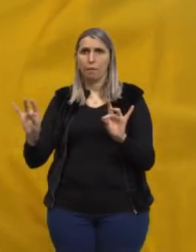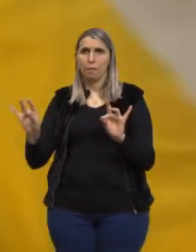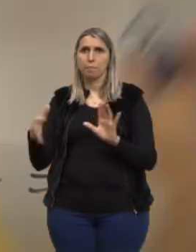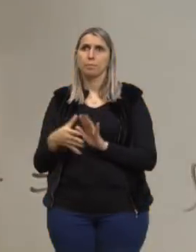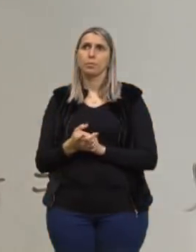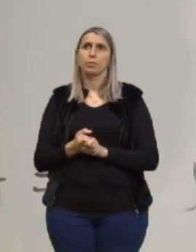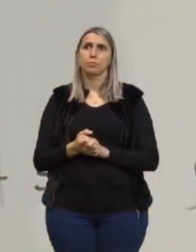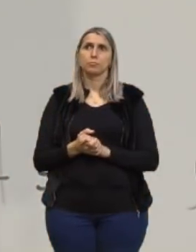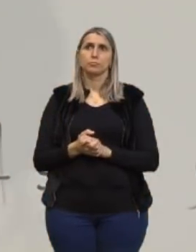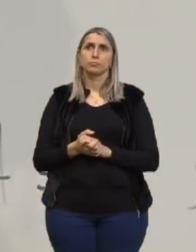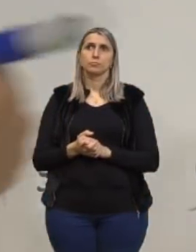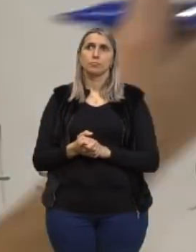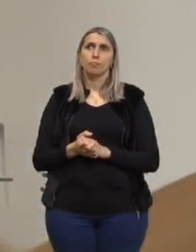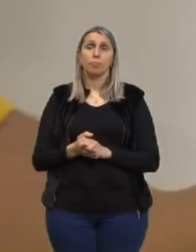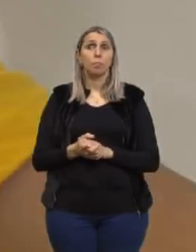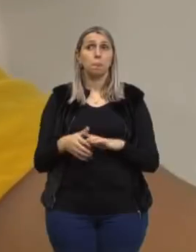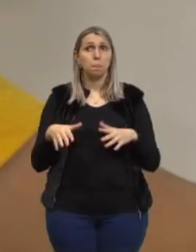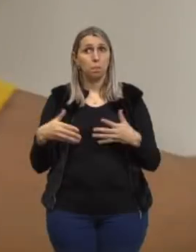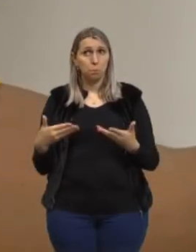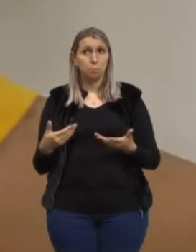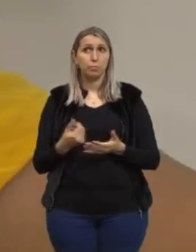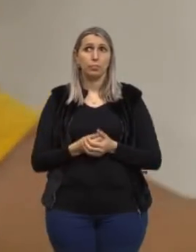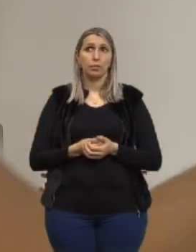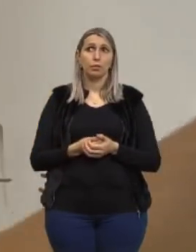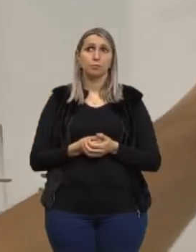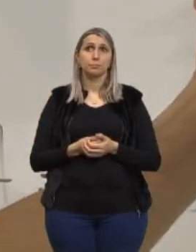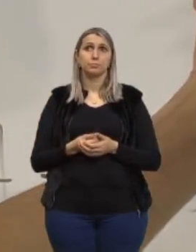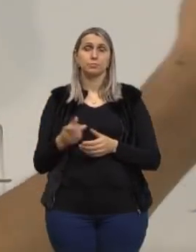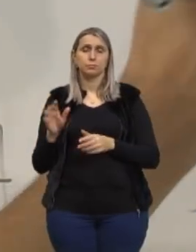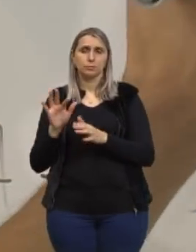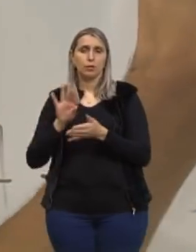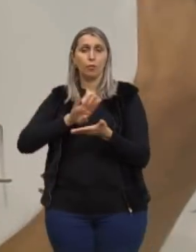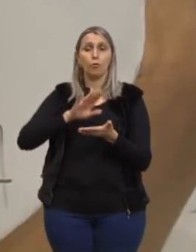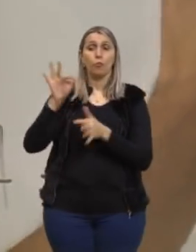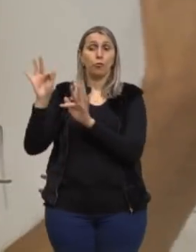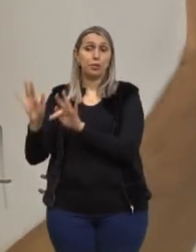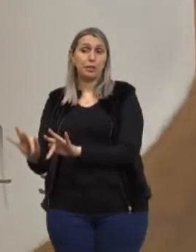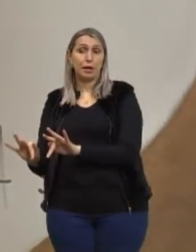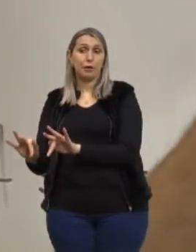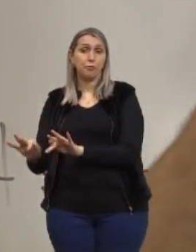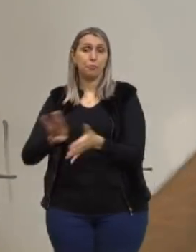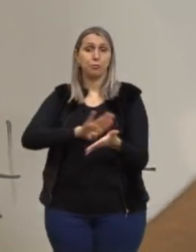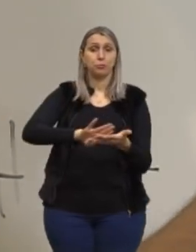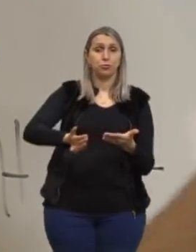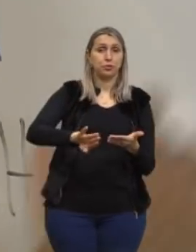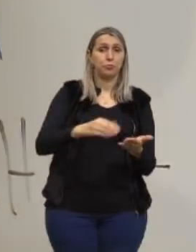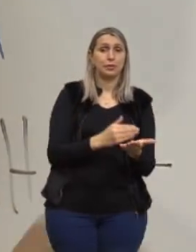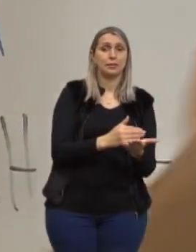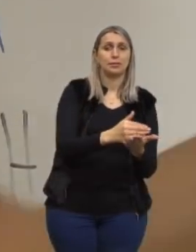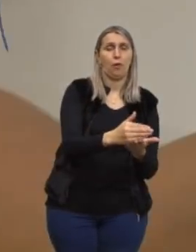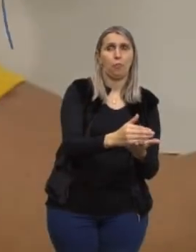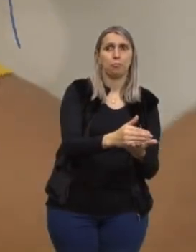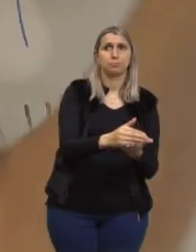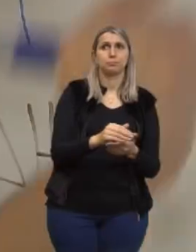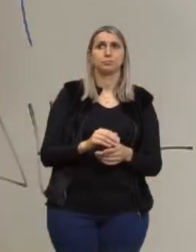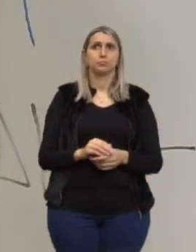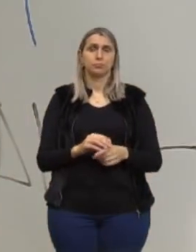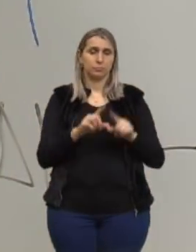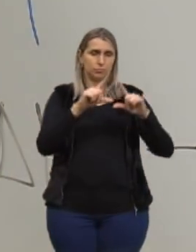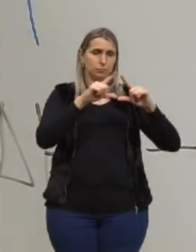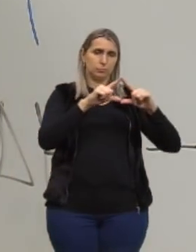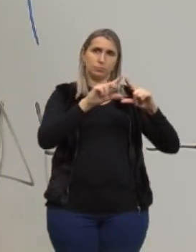estado líquido então vamos lá final menos inicial minha variação da entalpia é